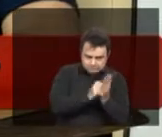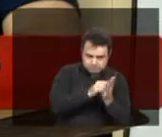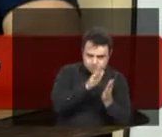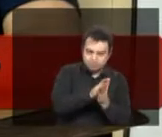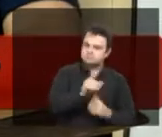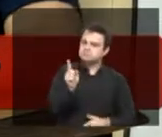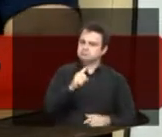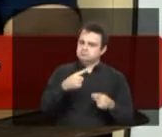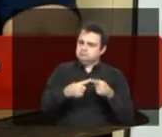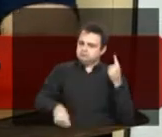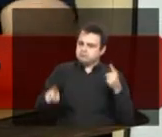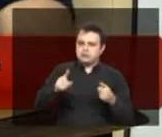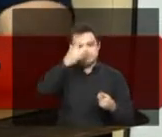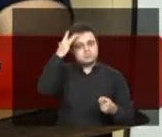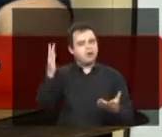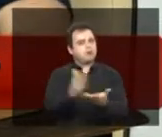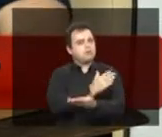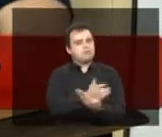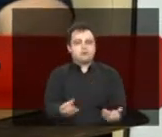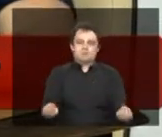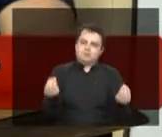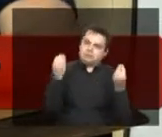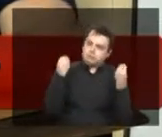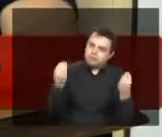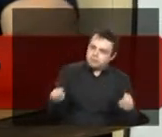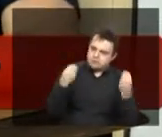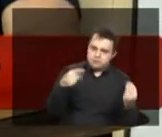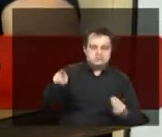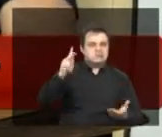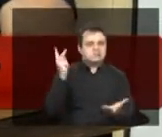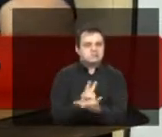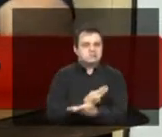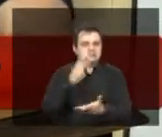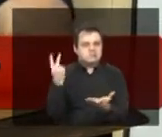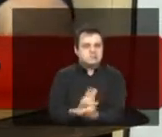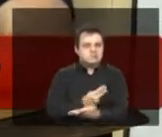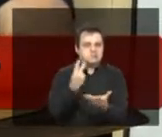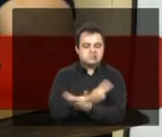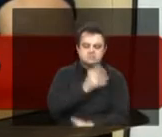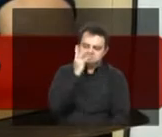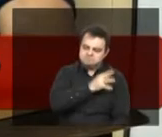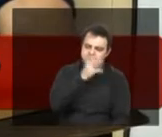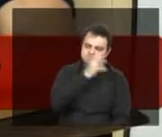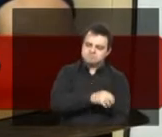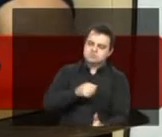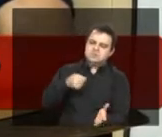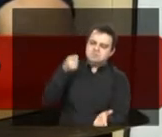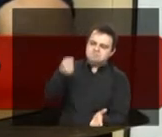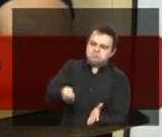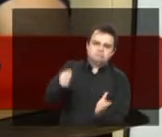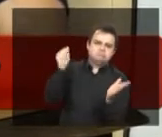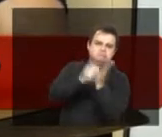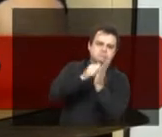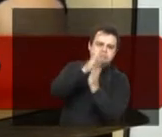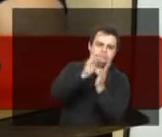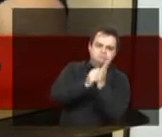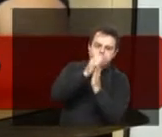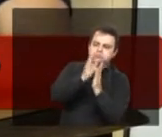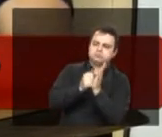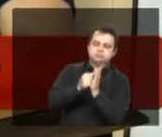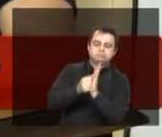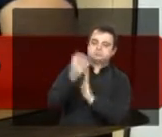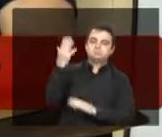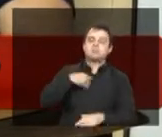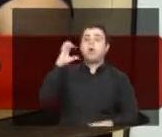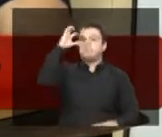tem gente que não tem cabimento. A pessoa vive no erro, já levou um monte de autuação e não